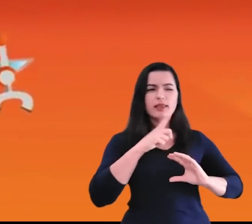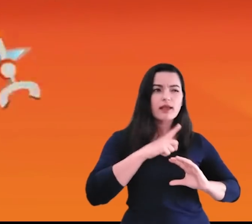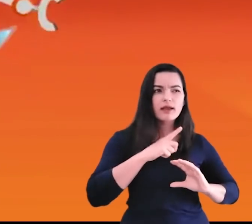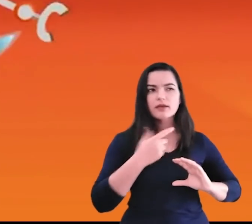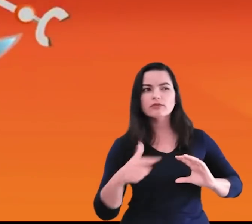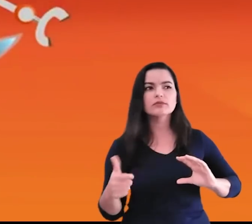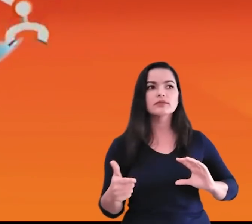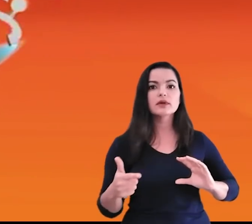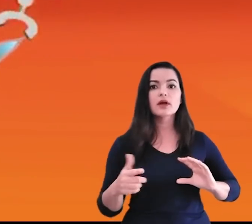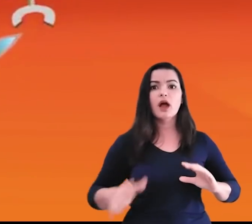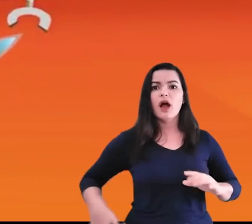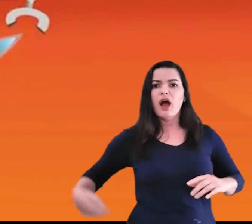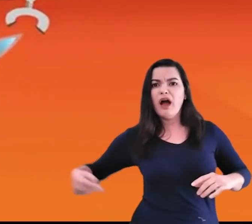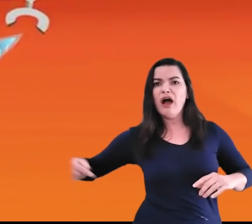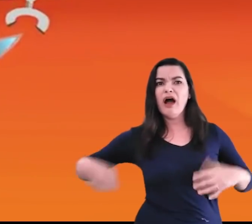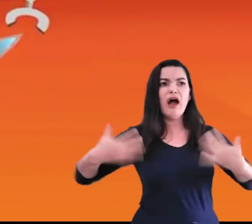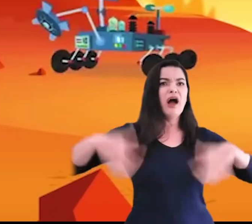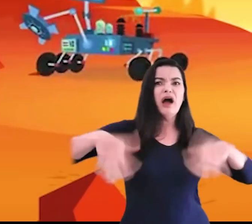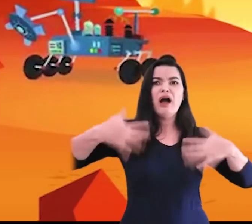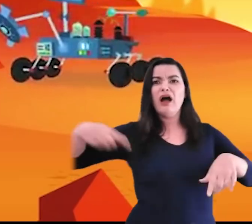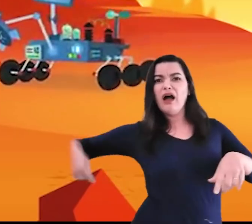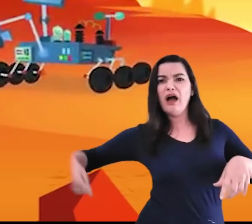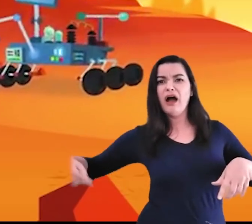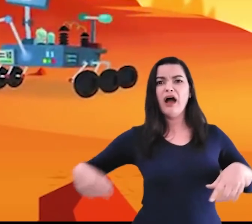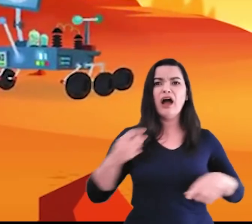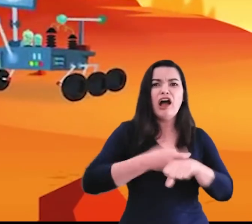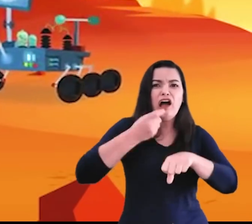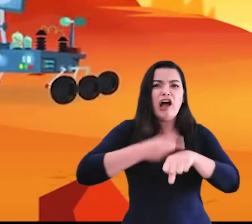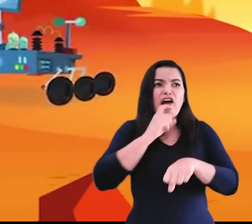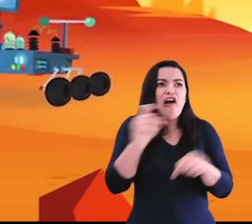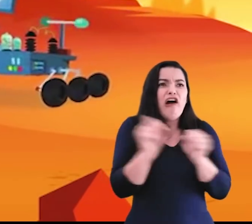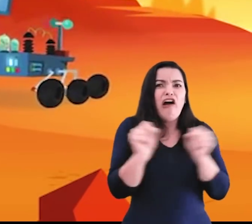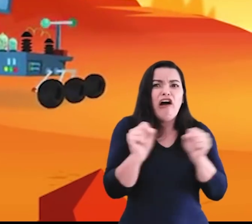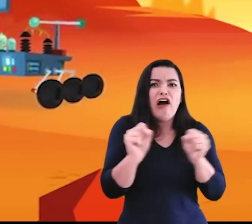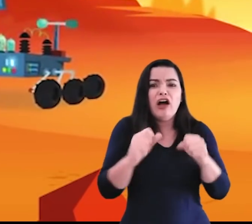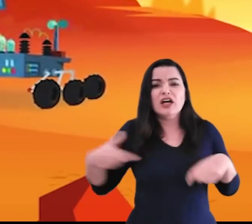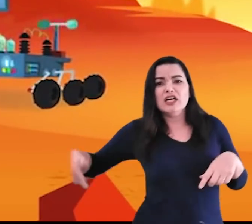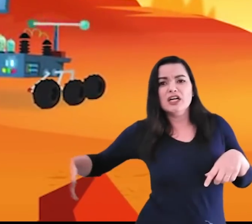Ai! A minha cauda tá congelando!